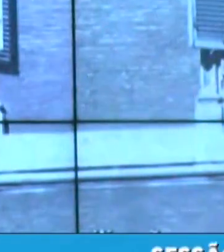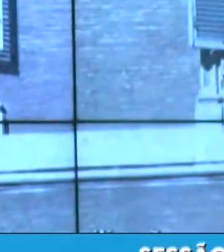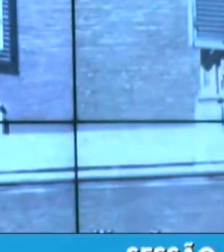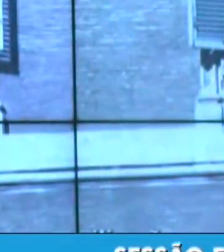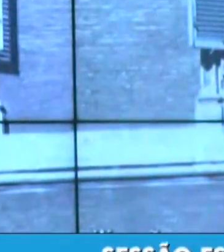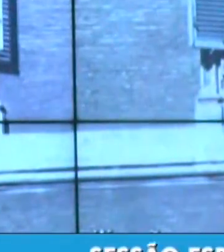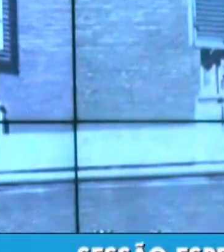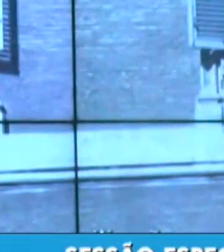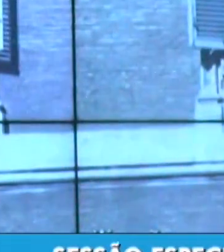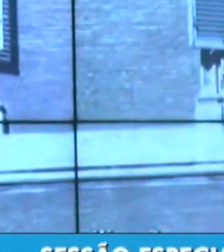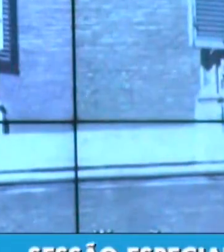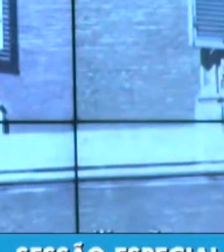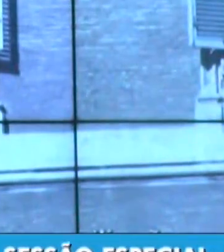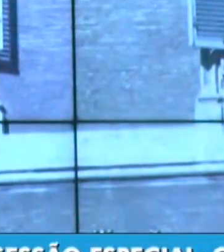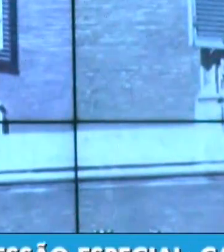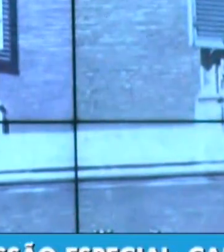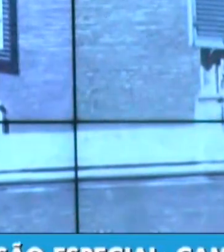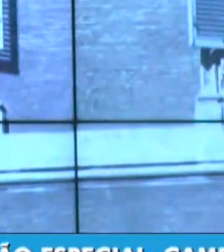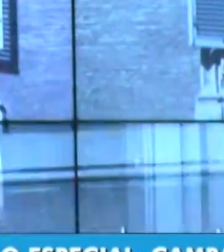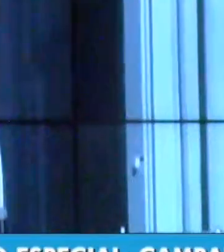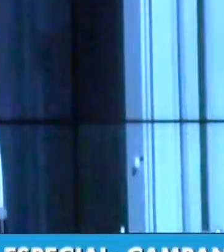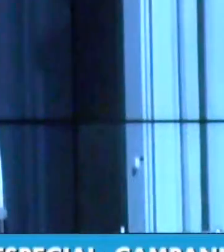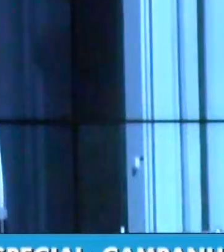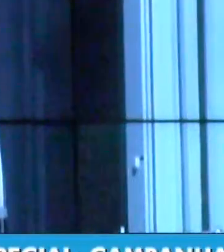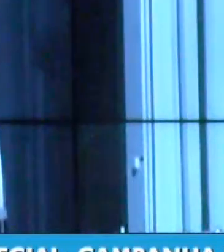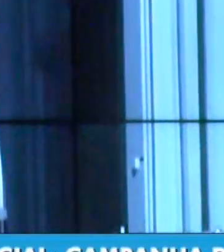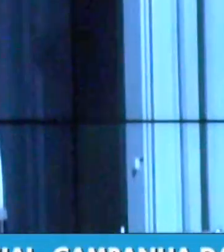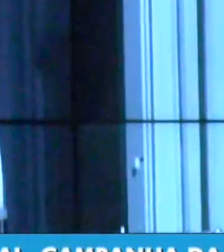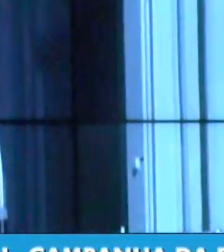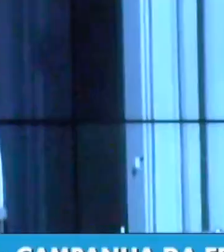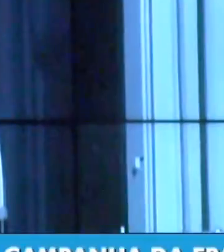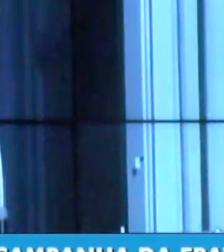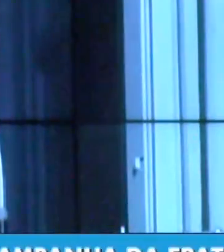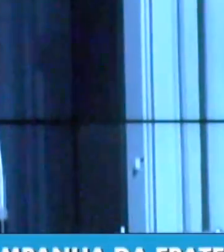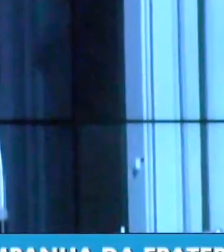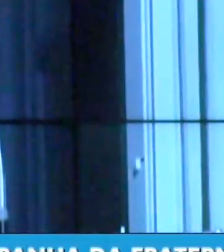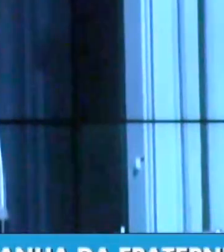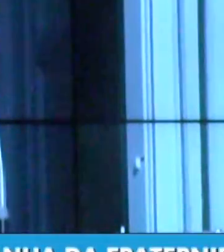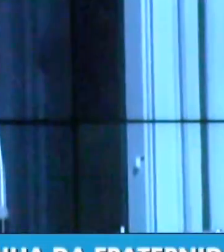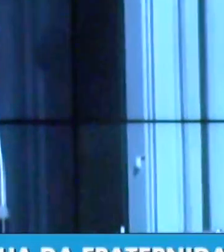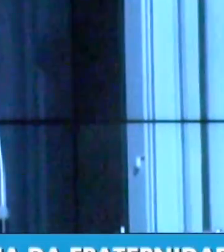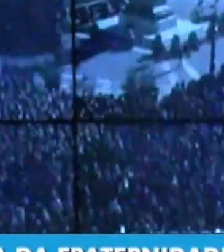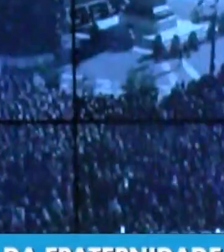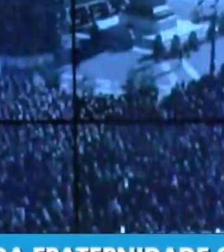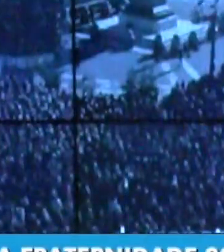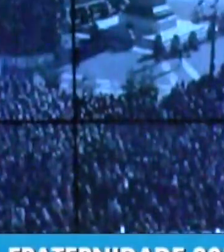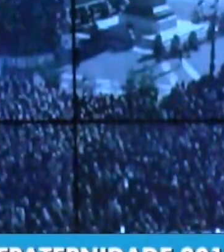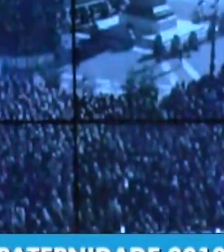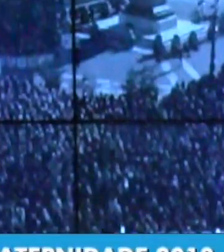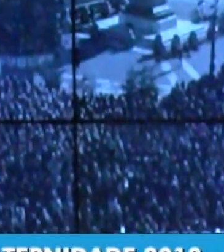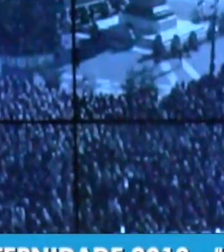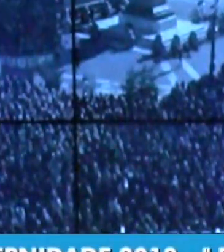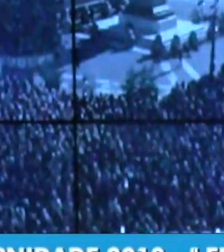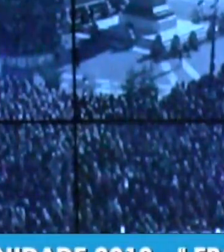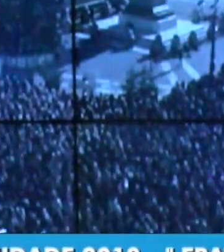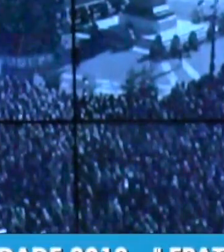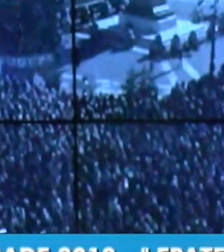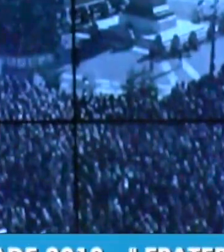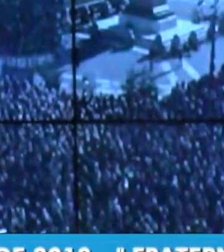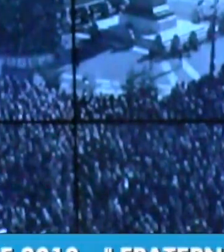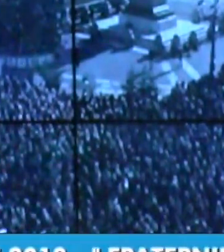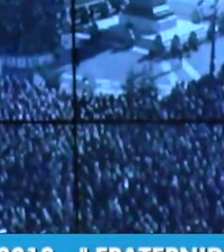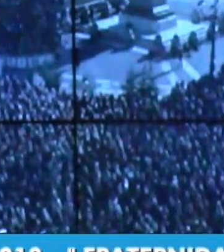alla riconciliazione. Per rafforzare l'impegno comune di costruire